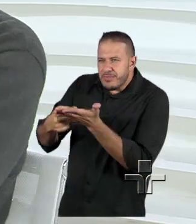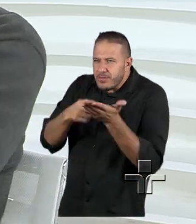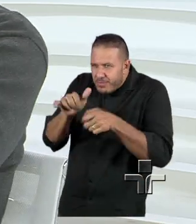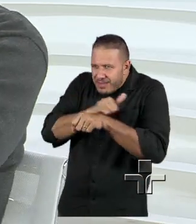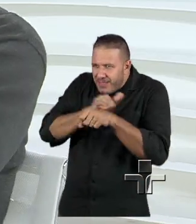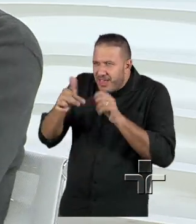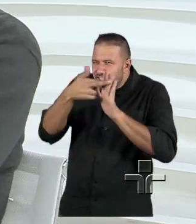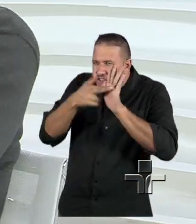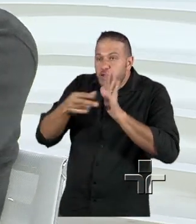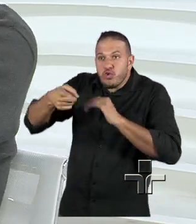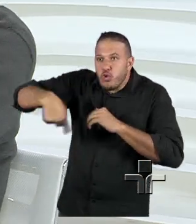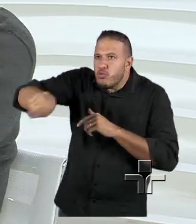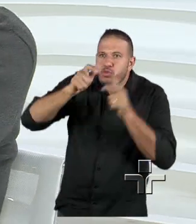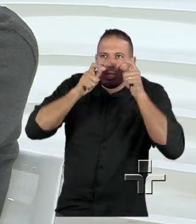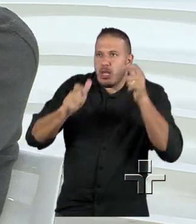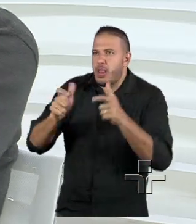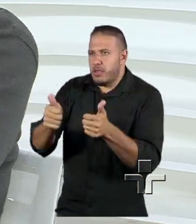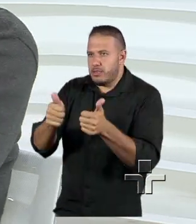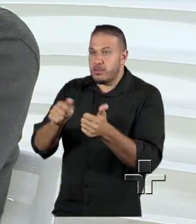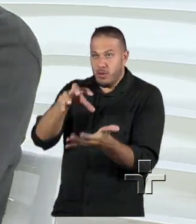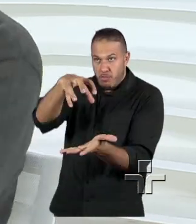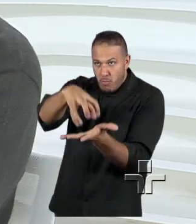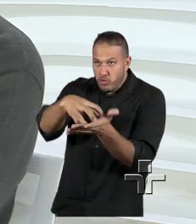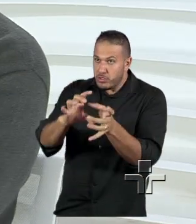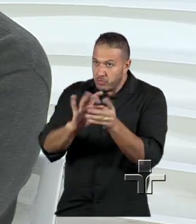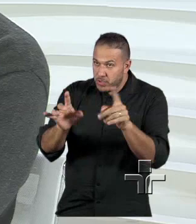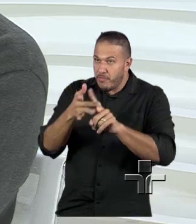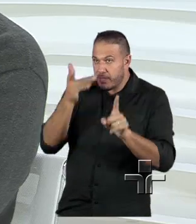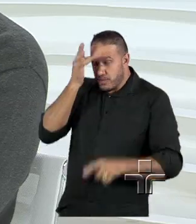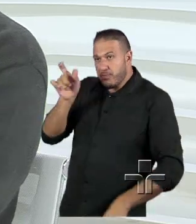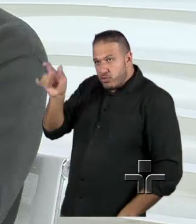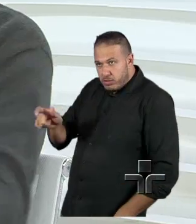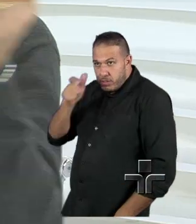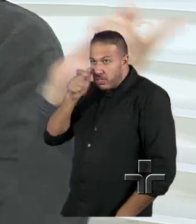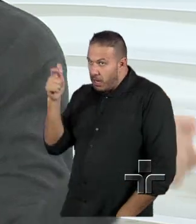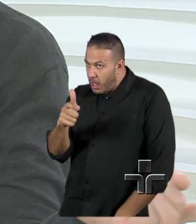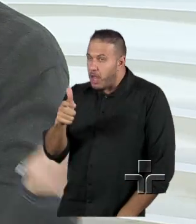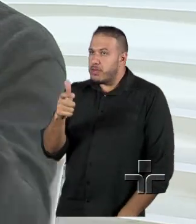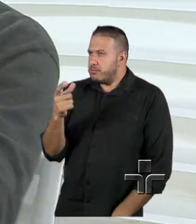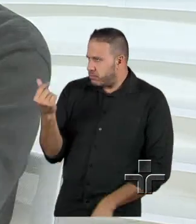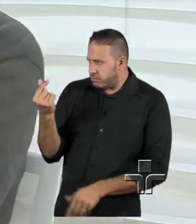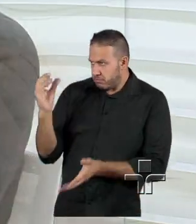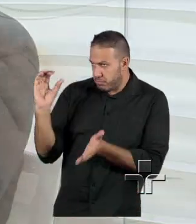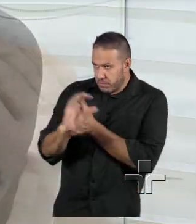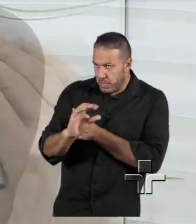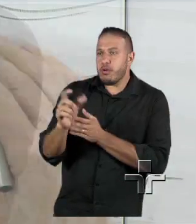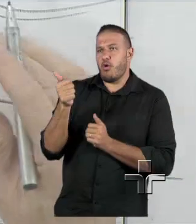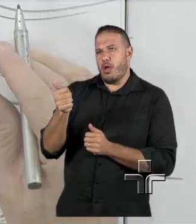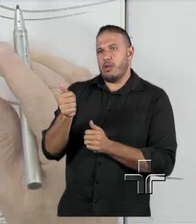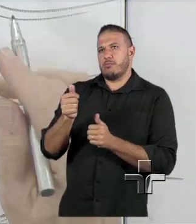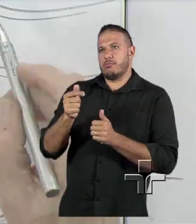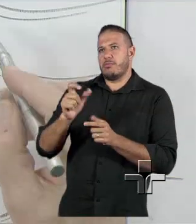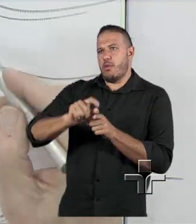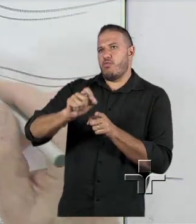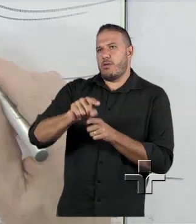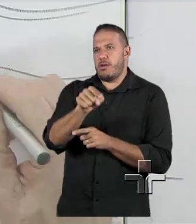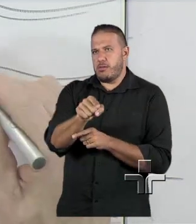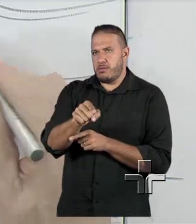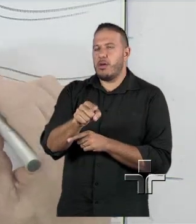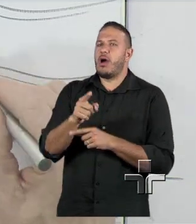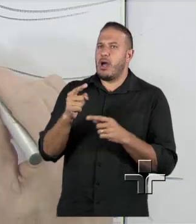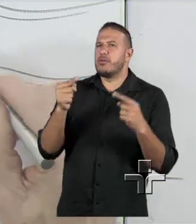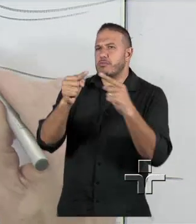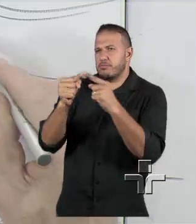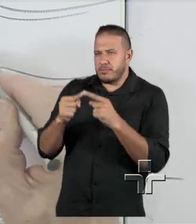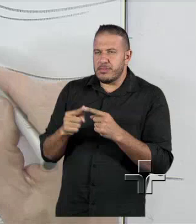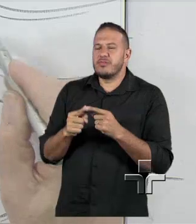Então, tem que ter o ponto disponível e tem que ter a pessoa disponível, com recurso disponível para aquele lugar. Então, é um match, né? A gente está